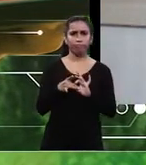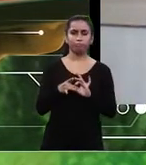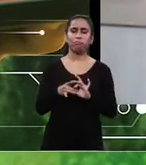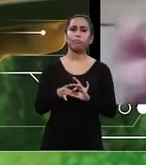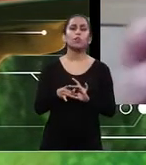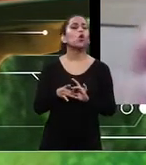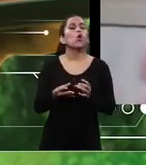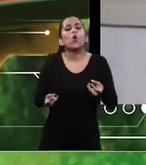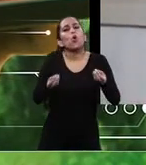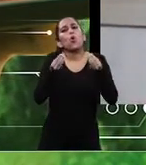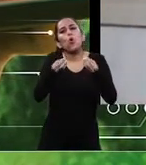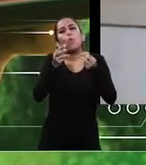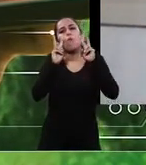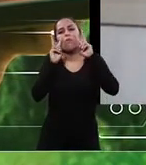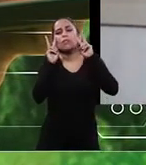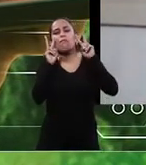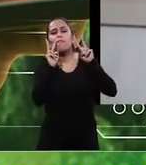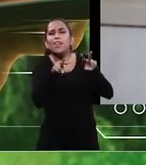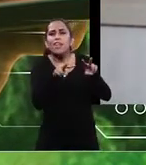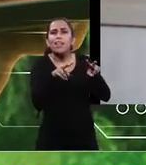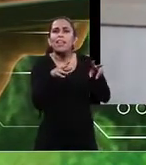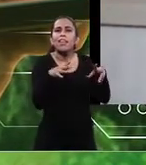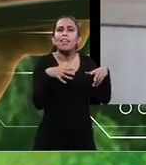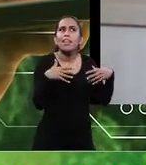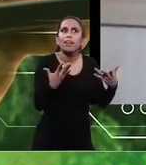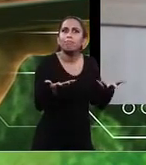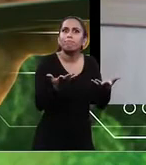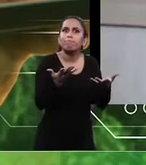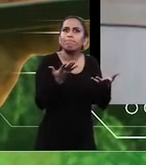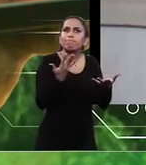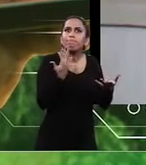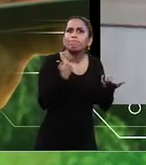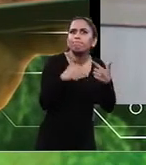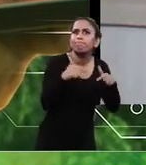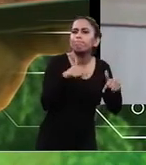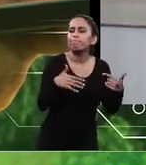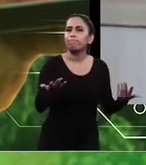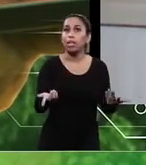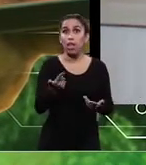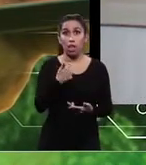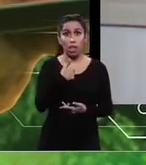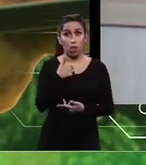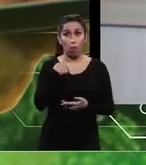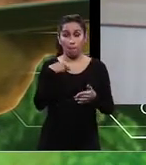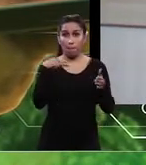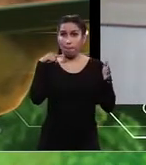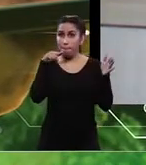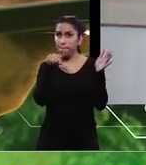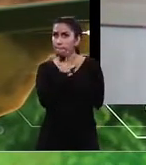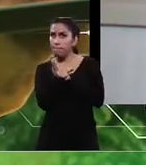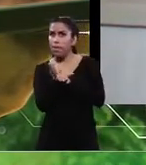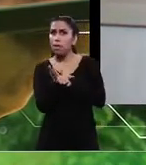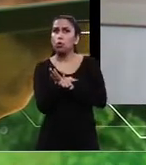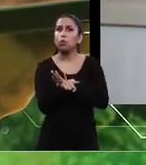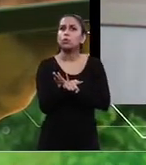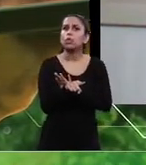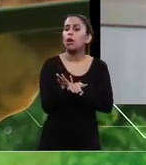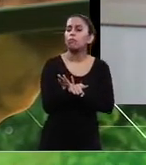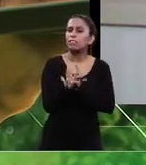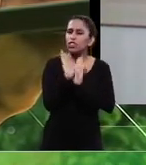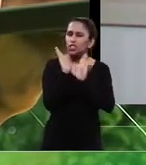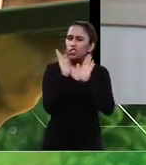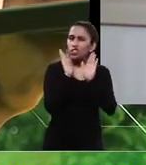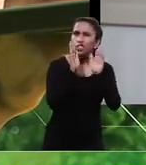Como você vê as nossas ações? Eu estou sendo incisivo nesse questionamento,